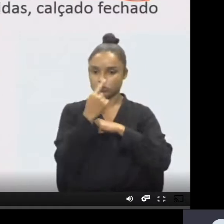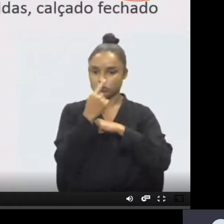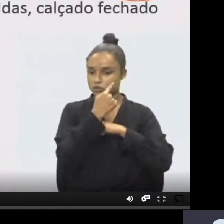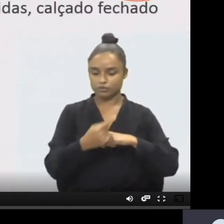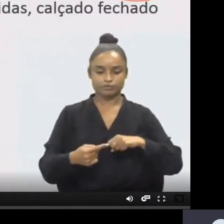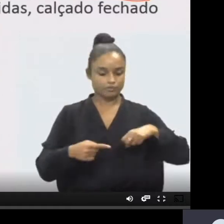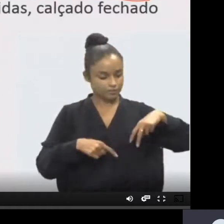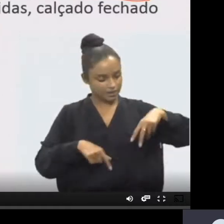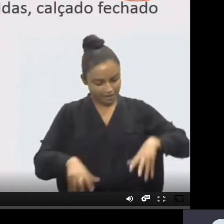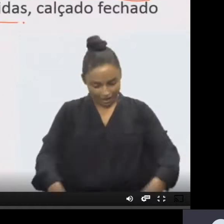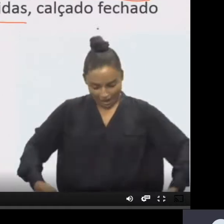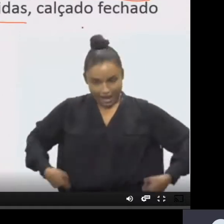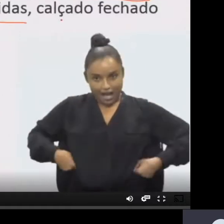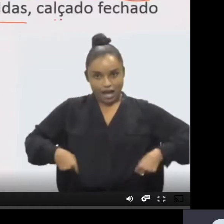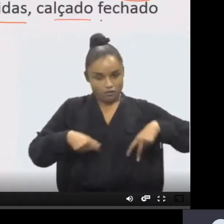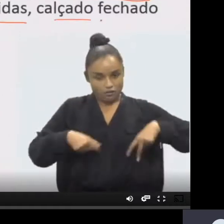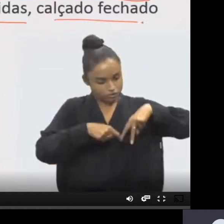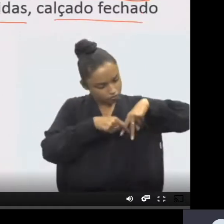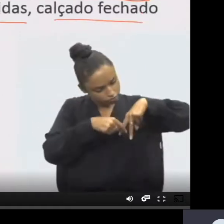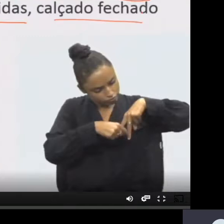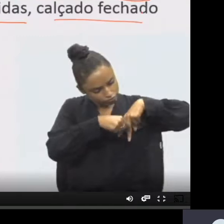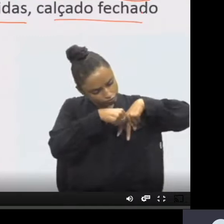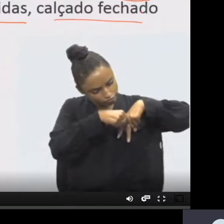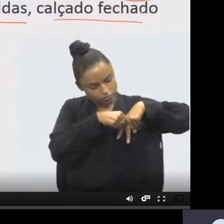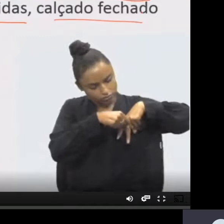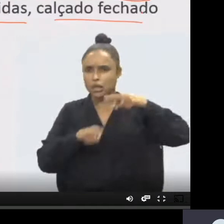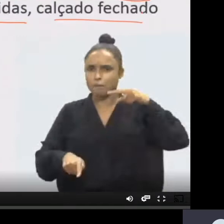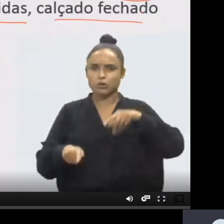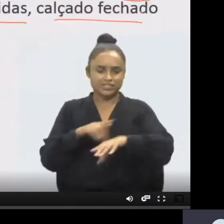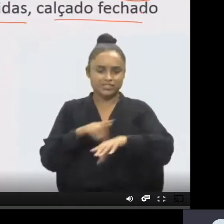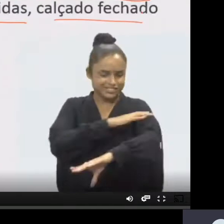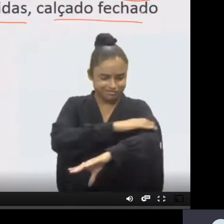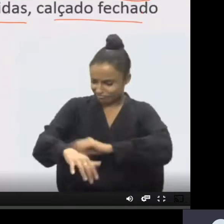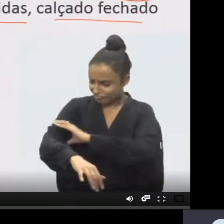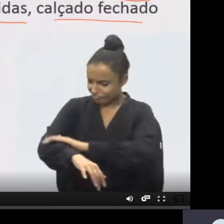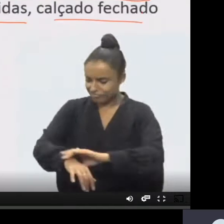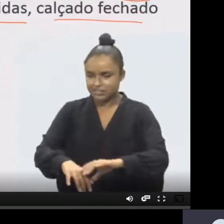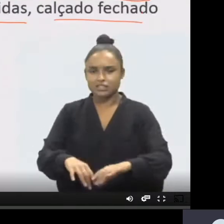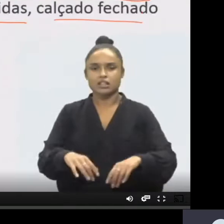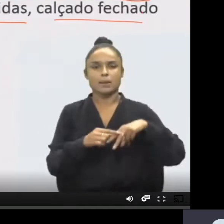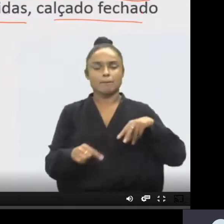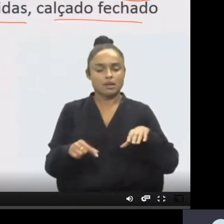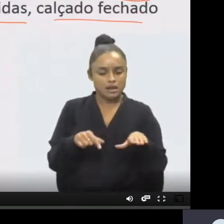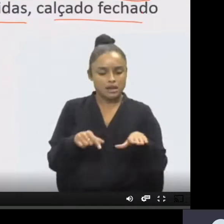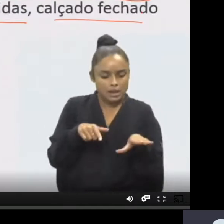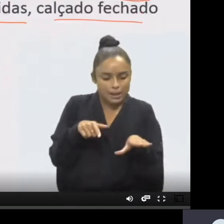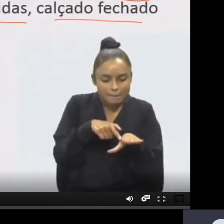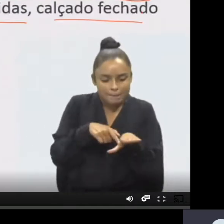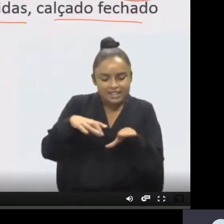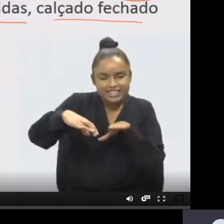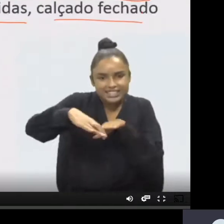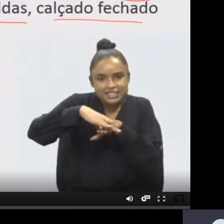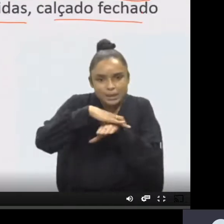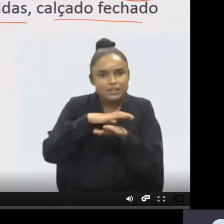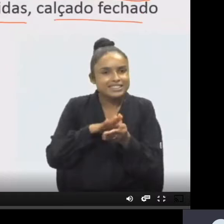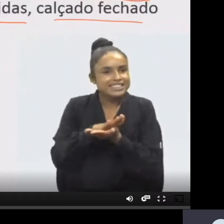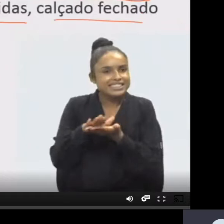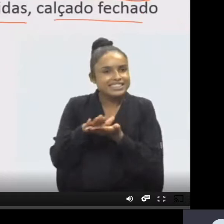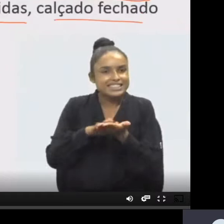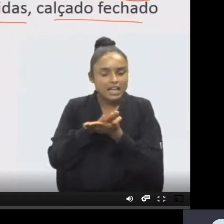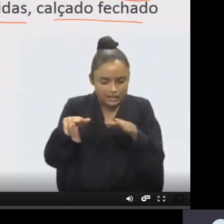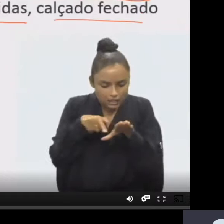calças compridas, calçado fechado, onde nenhuma parte do pé fica exposta, e caso o aluno